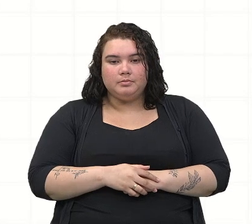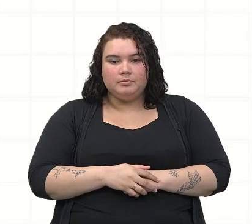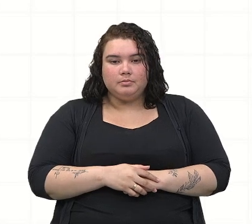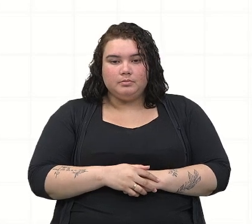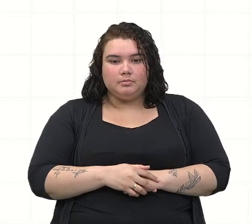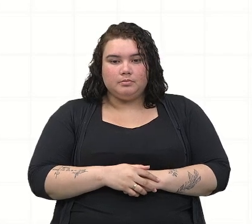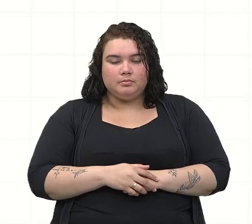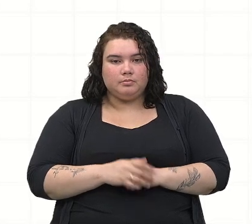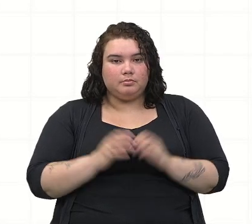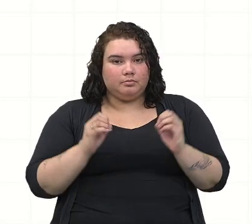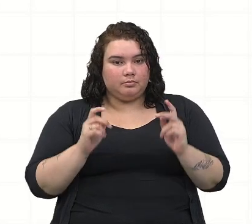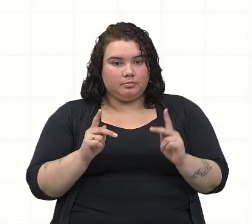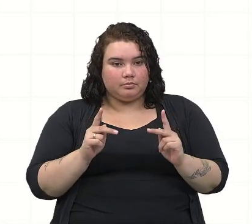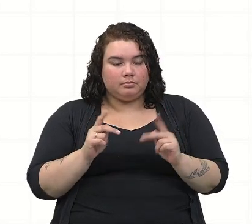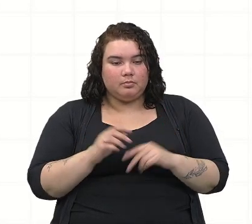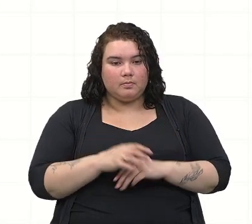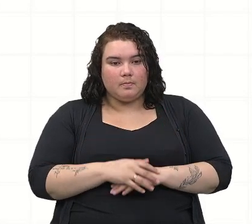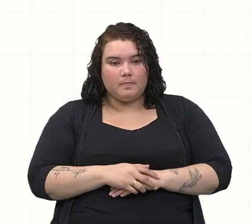Muito bem.